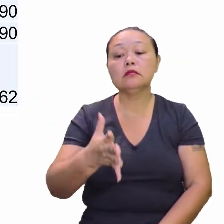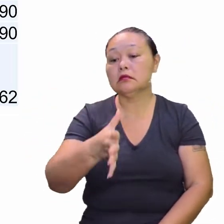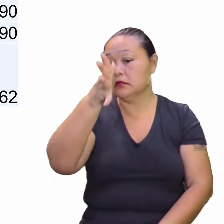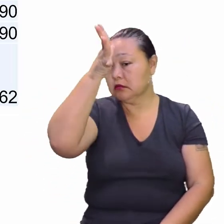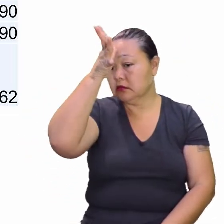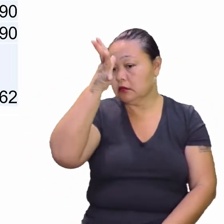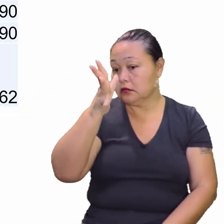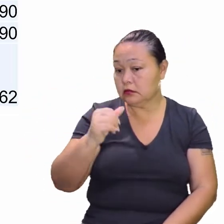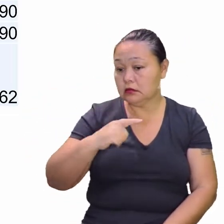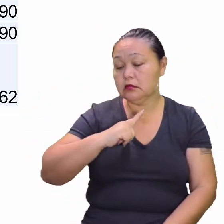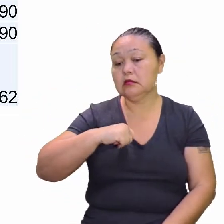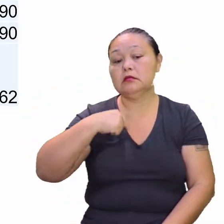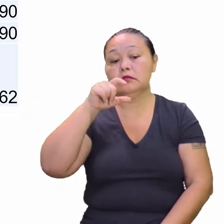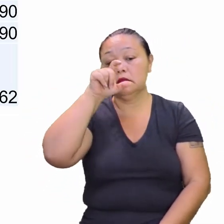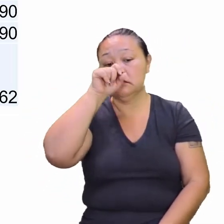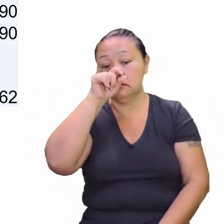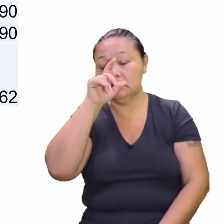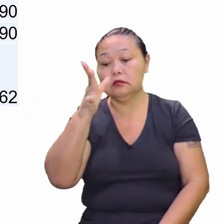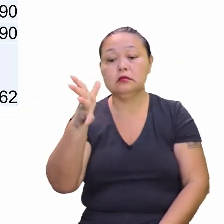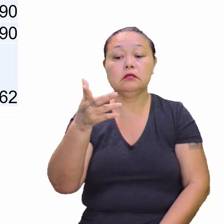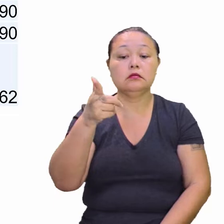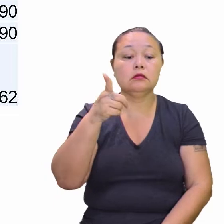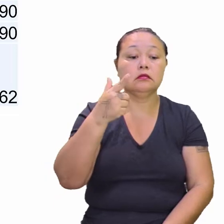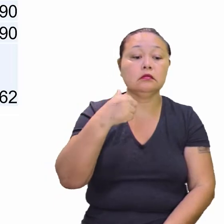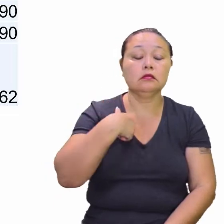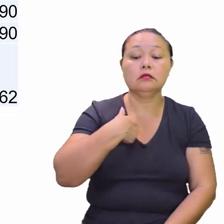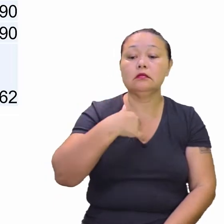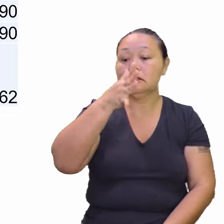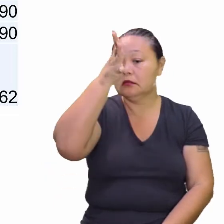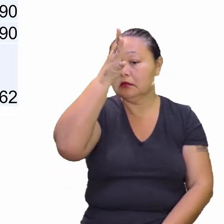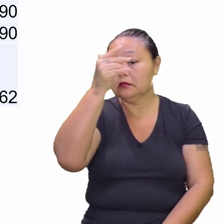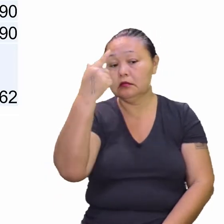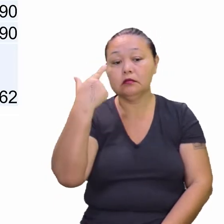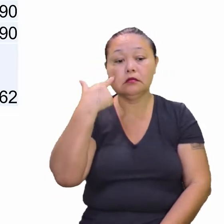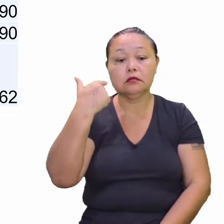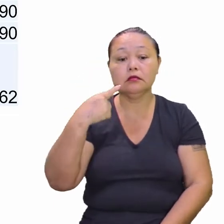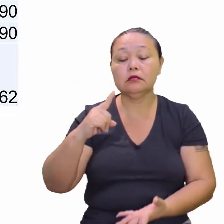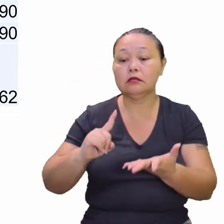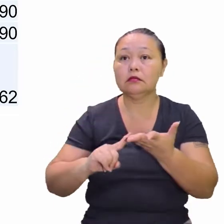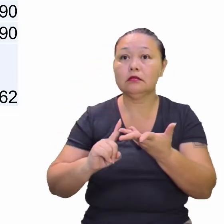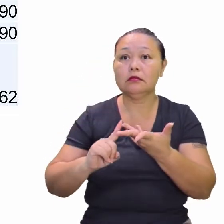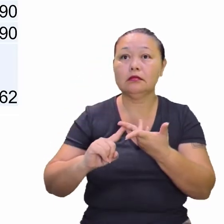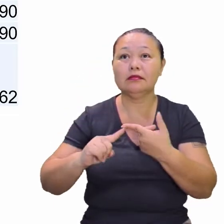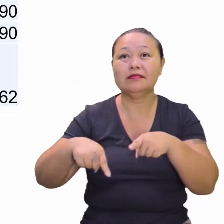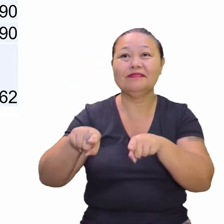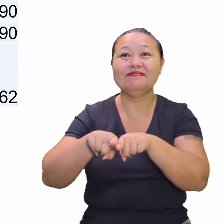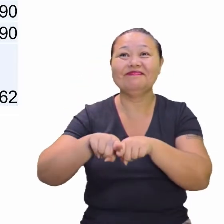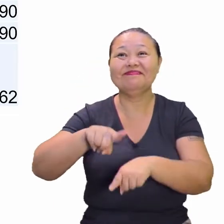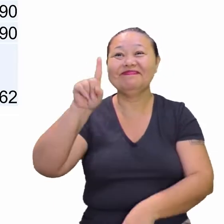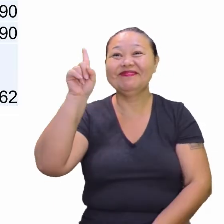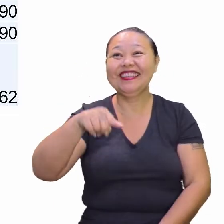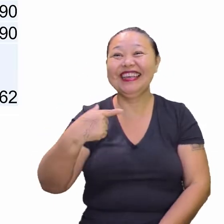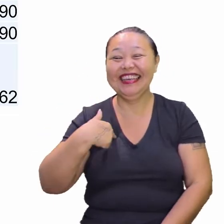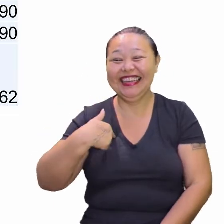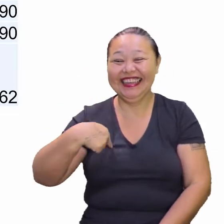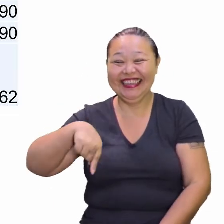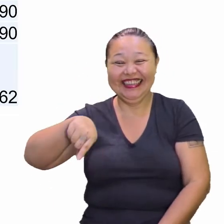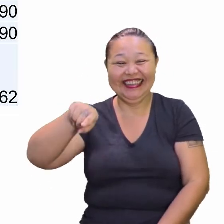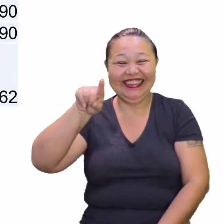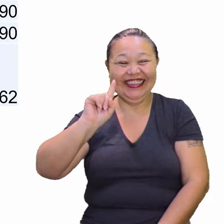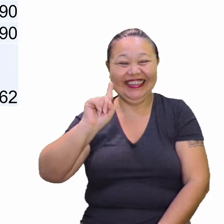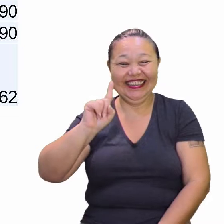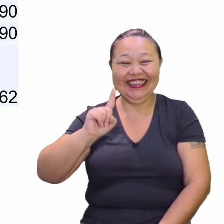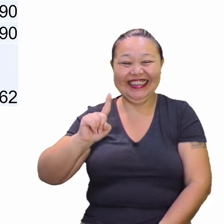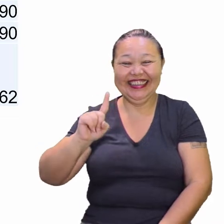aves, que é galinha, galos, frangos e frangos, cabeças, a gente consegue observar também um